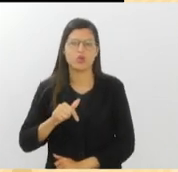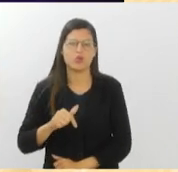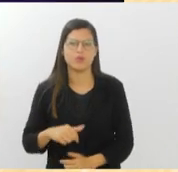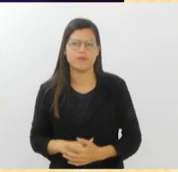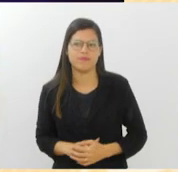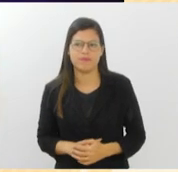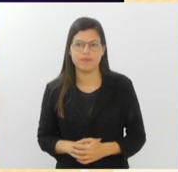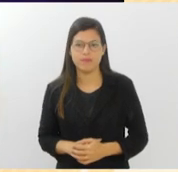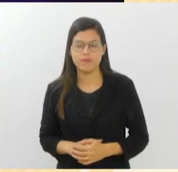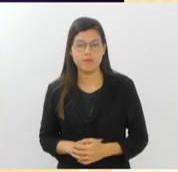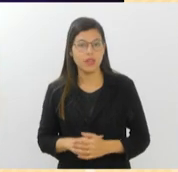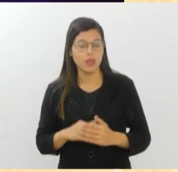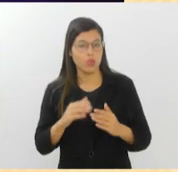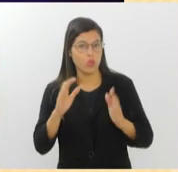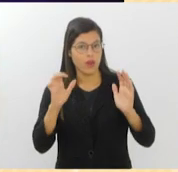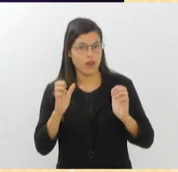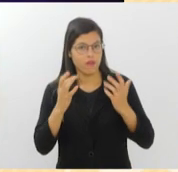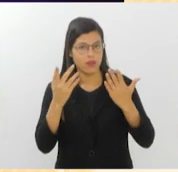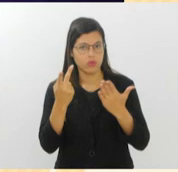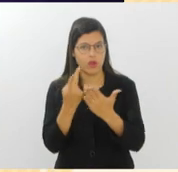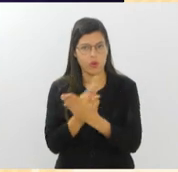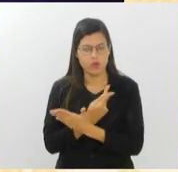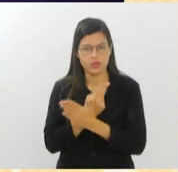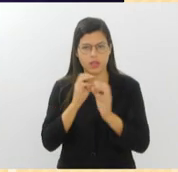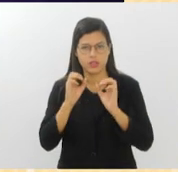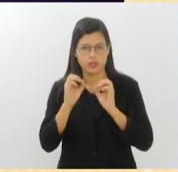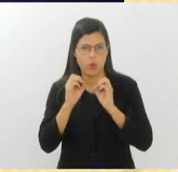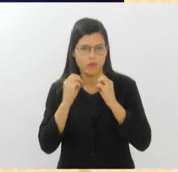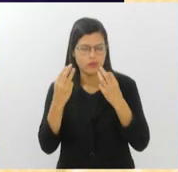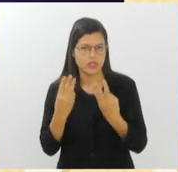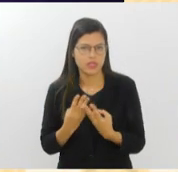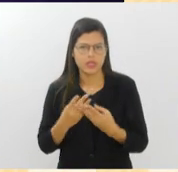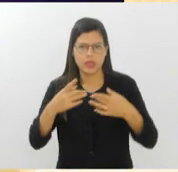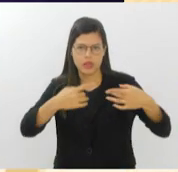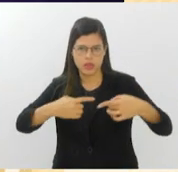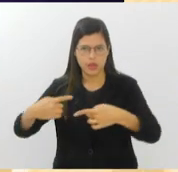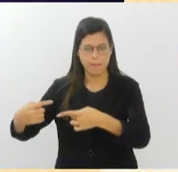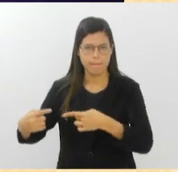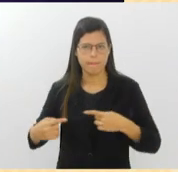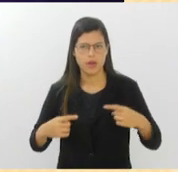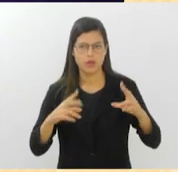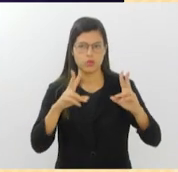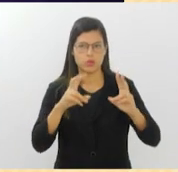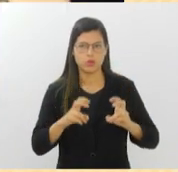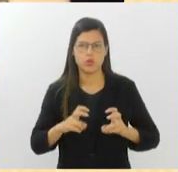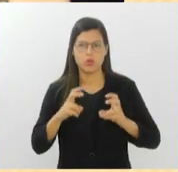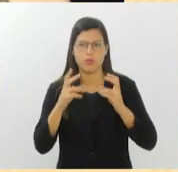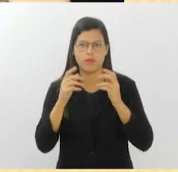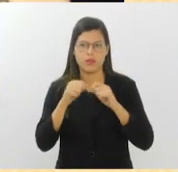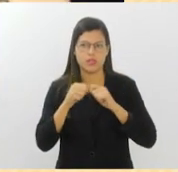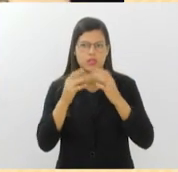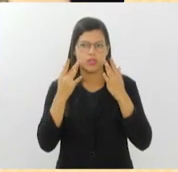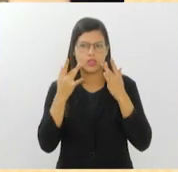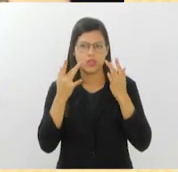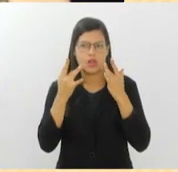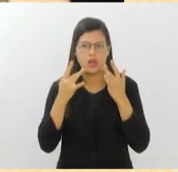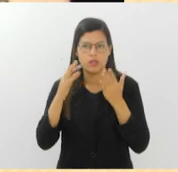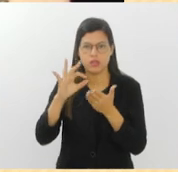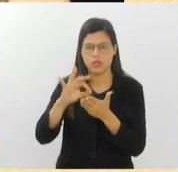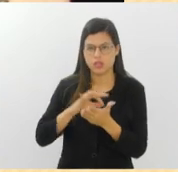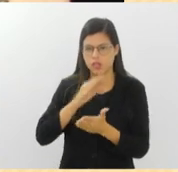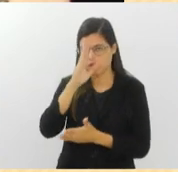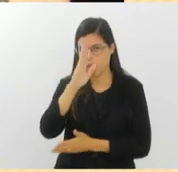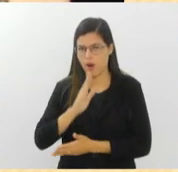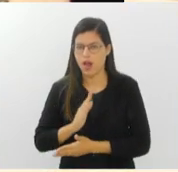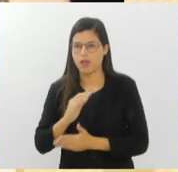edições. Durante todo o evento, também acontecem oficinas, debates e discussões sobre o fazer teatral. As inscrições são gratuitas e